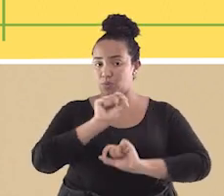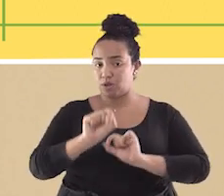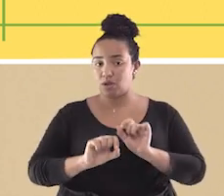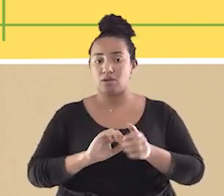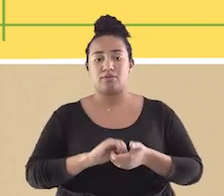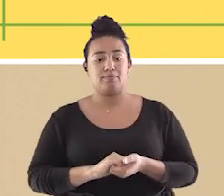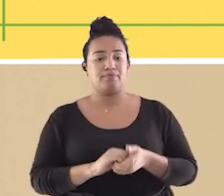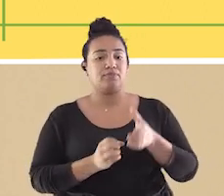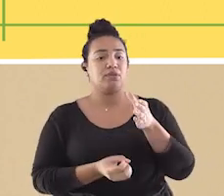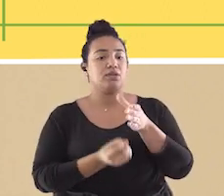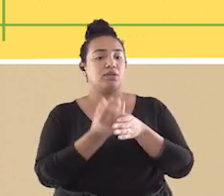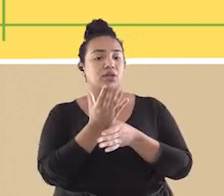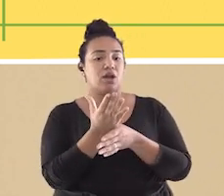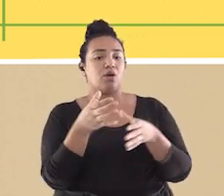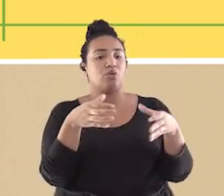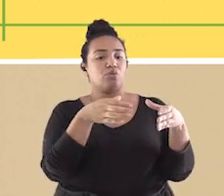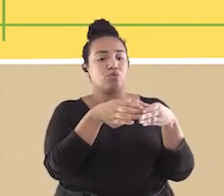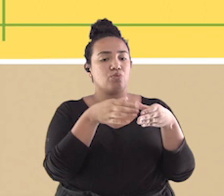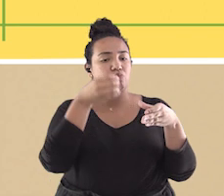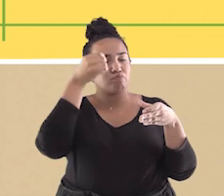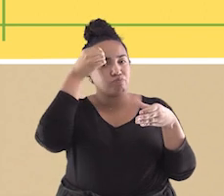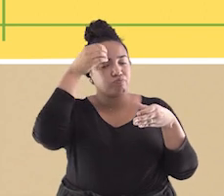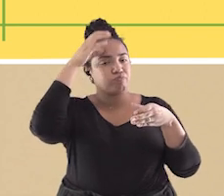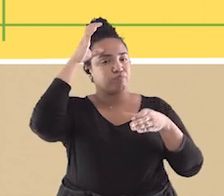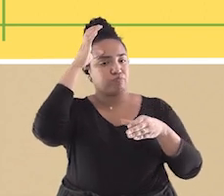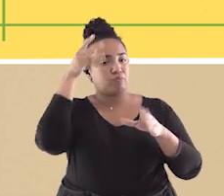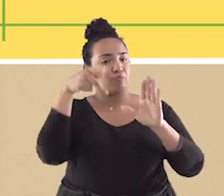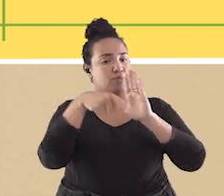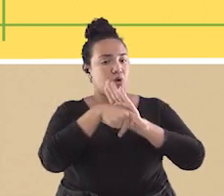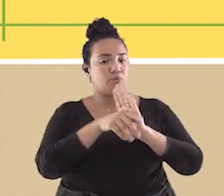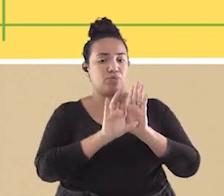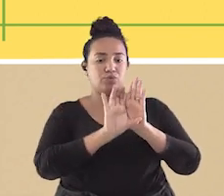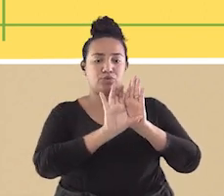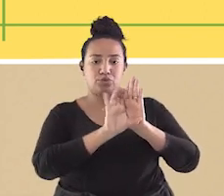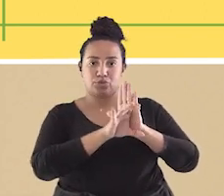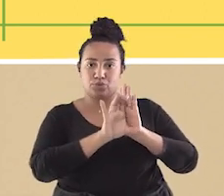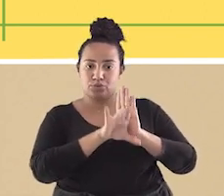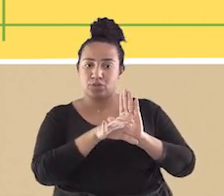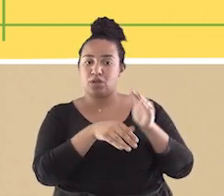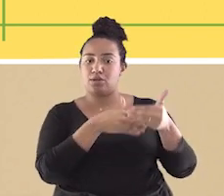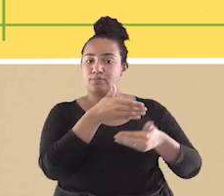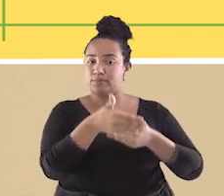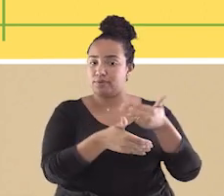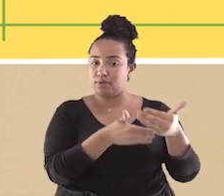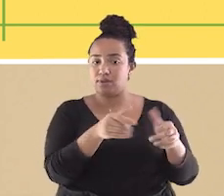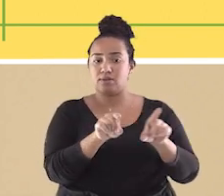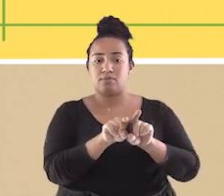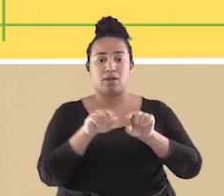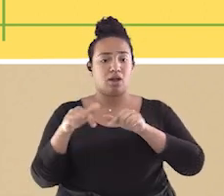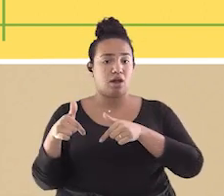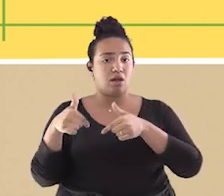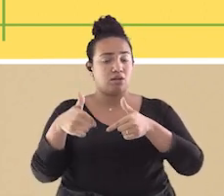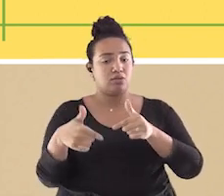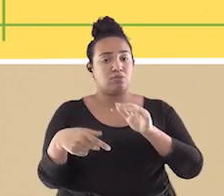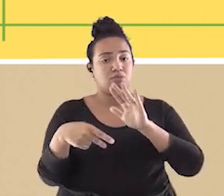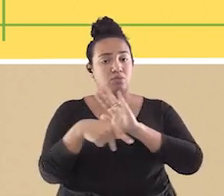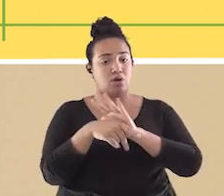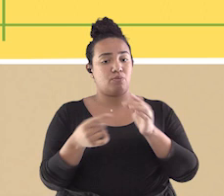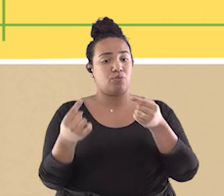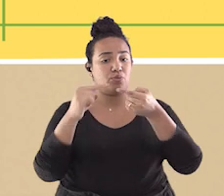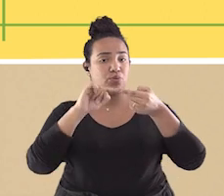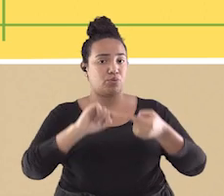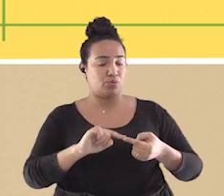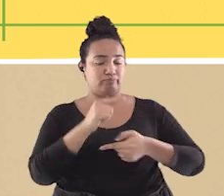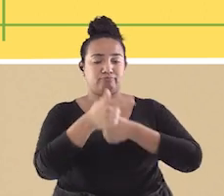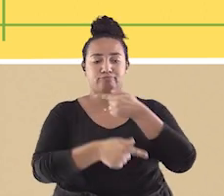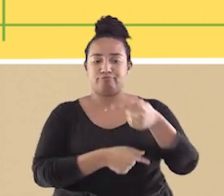é construir um conjunto de conhecimentos referentes a conceitos, procedimentos e atitudes